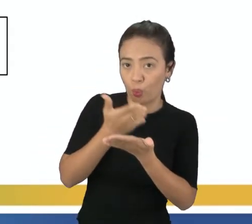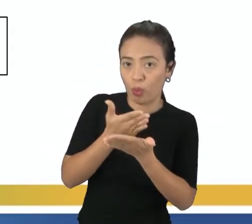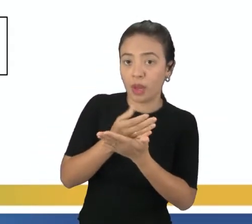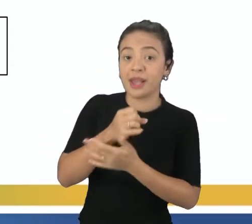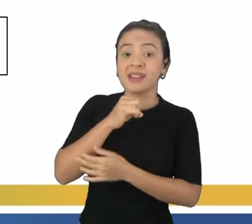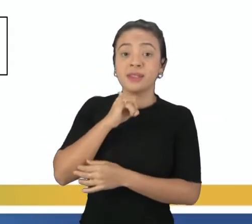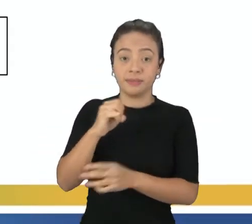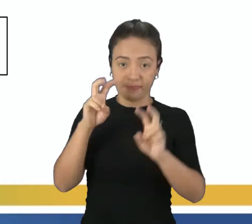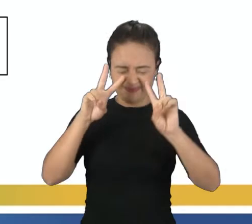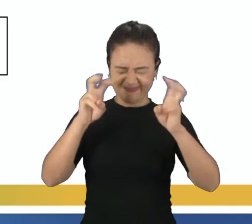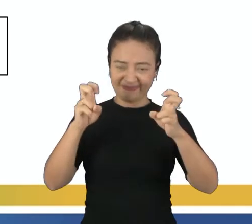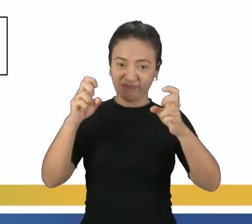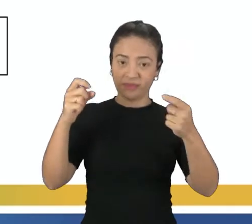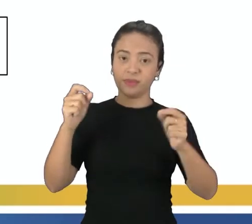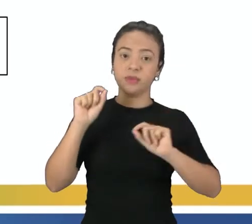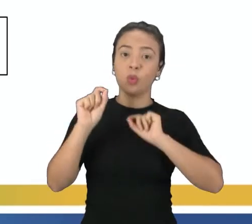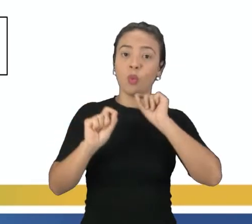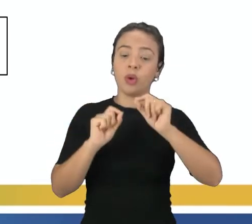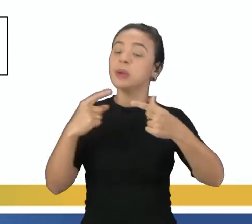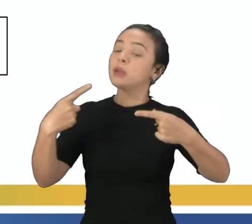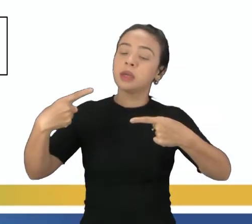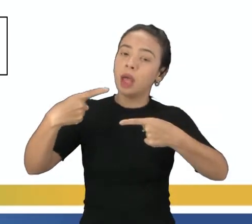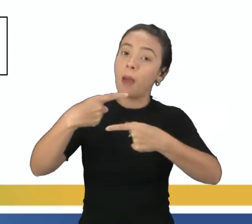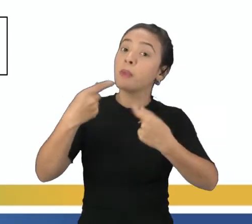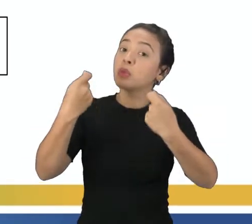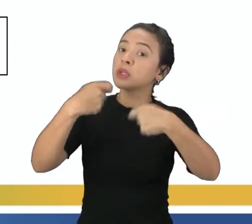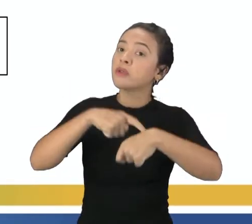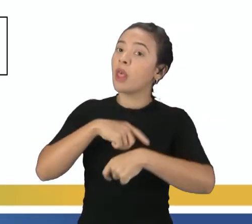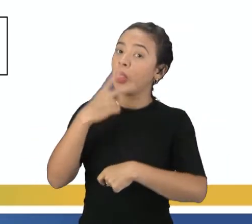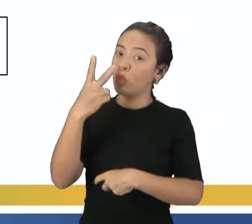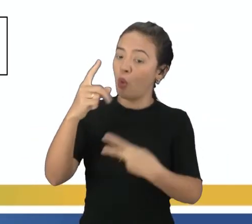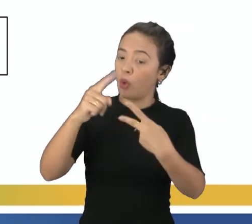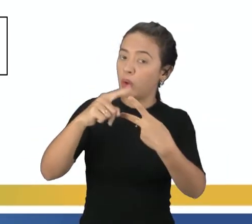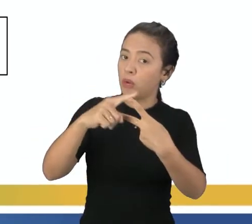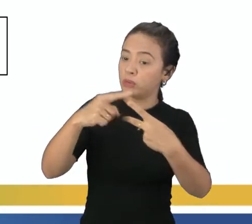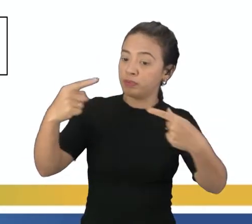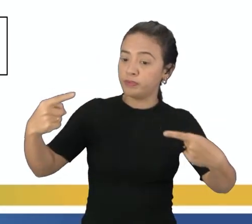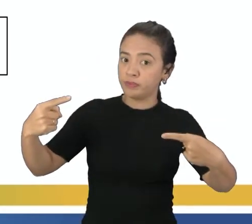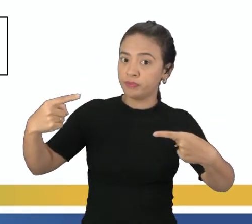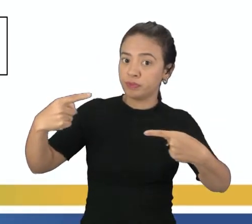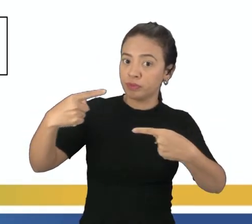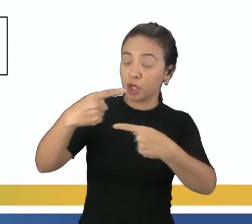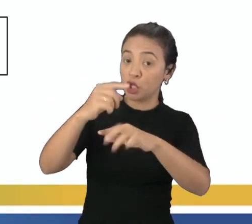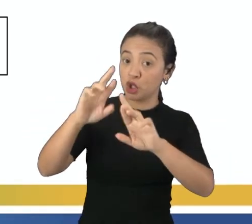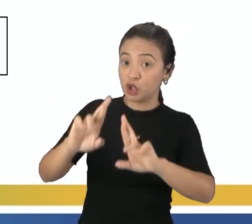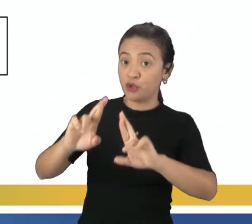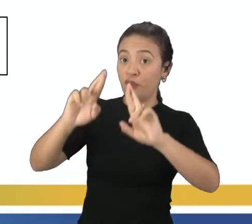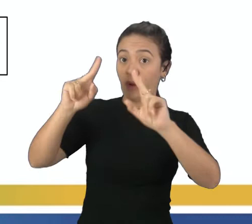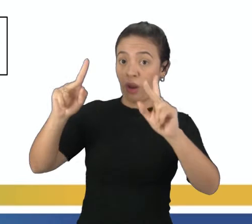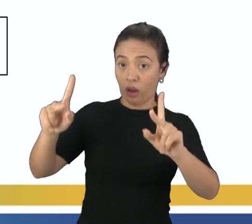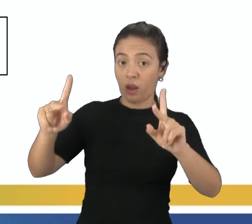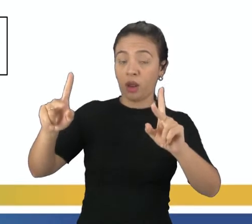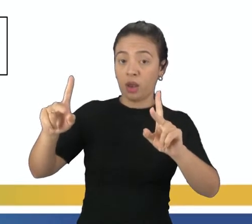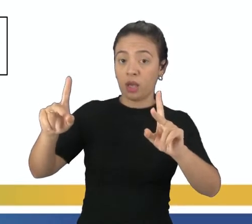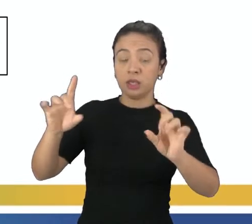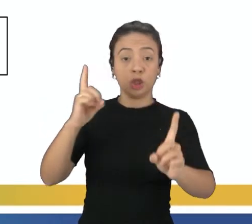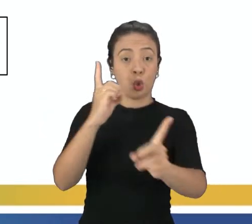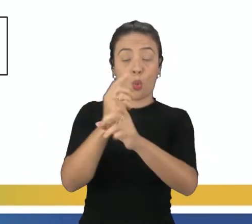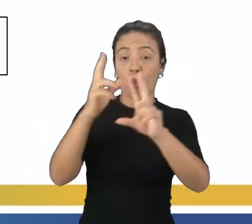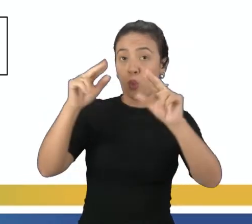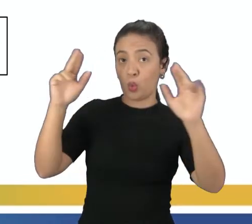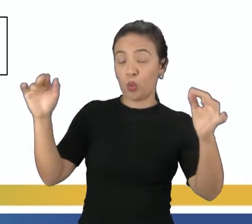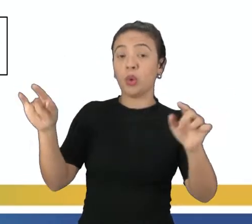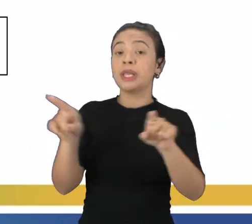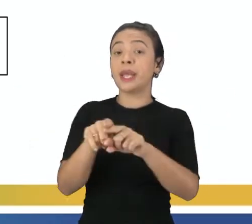quando nós trabalhamos com retas paralelas, nós temos duas classificações. As retas paralelas distintas, que são retas paralelas que não se